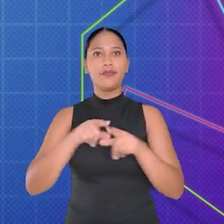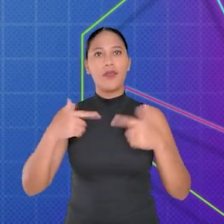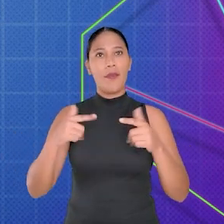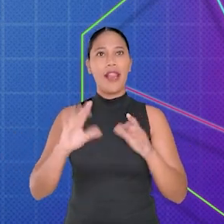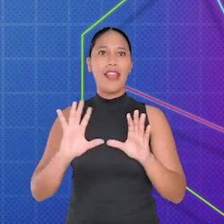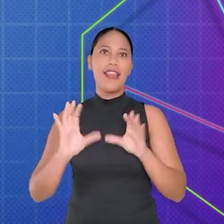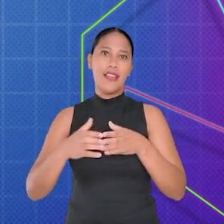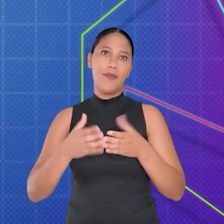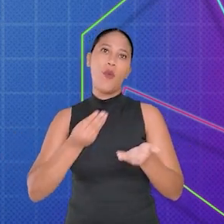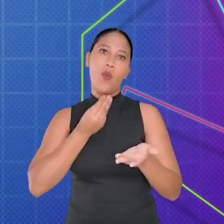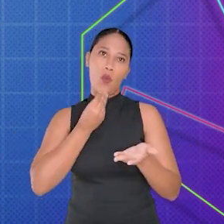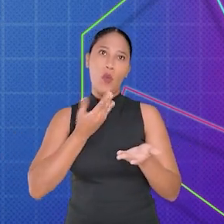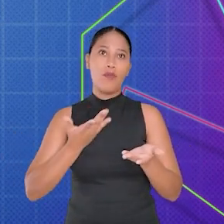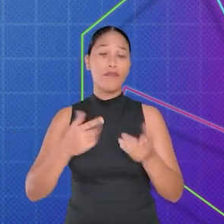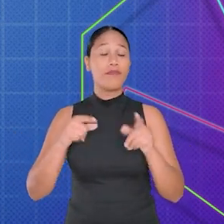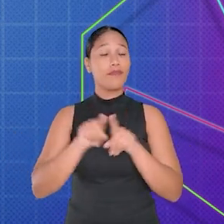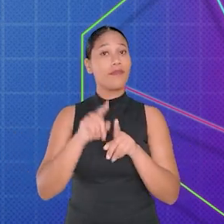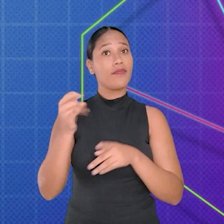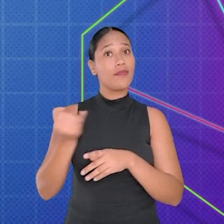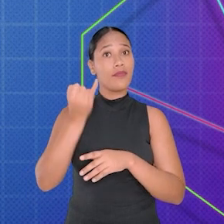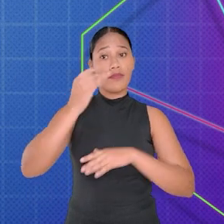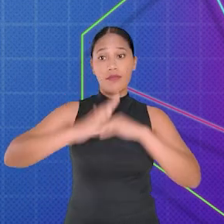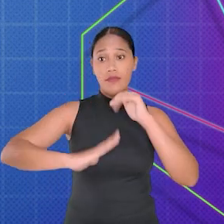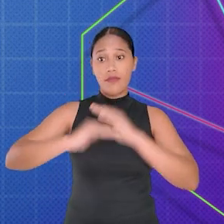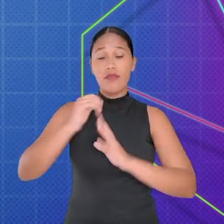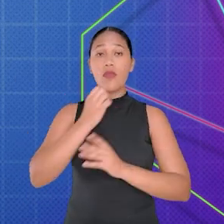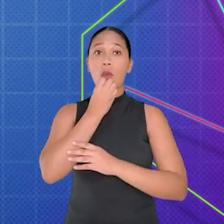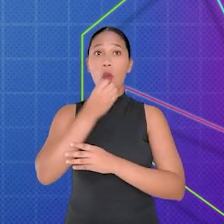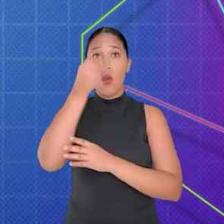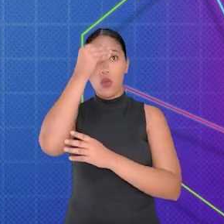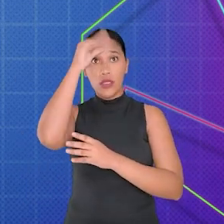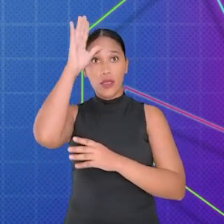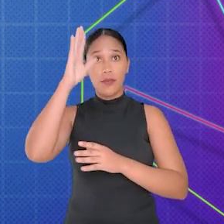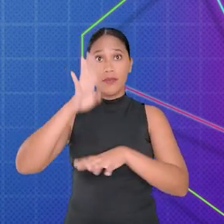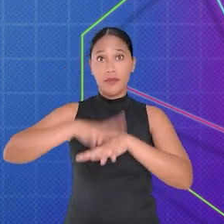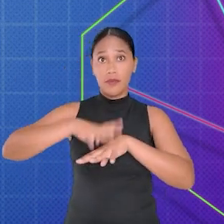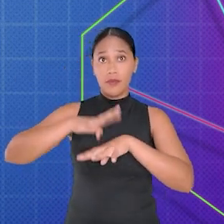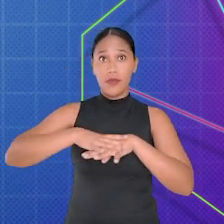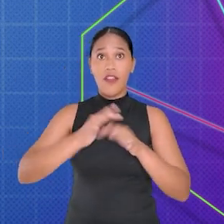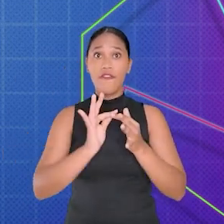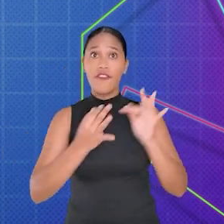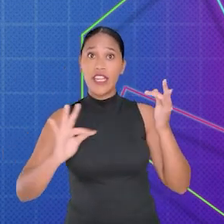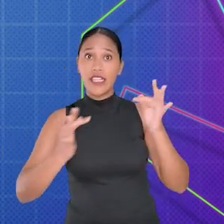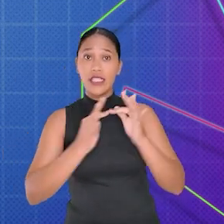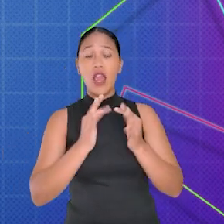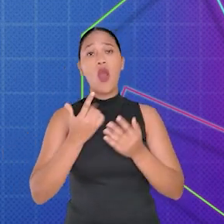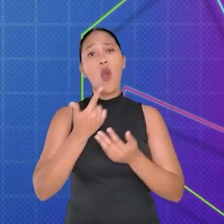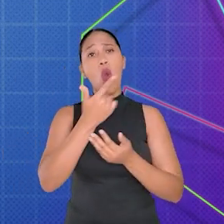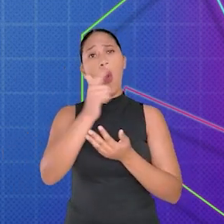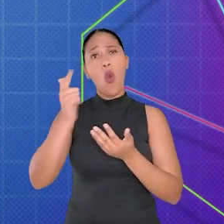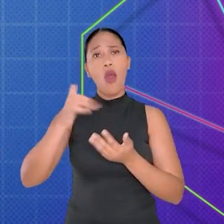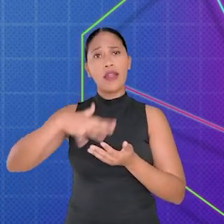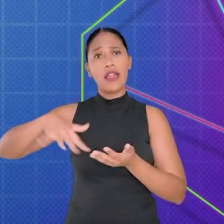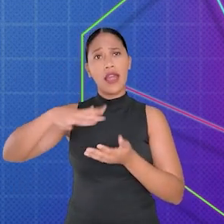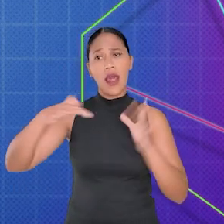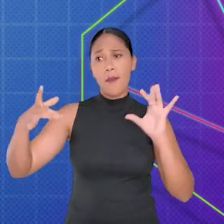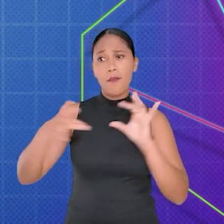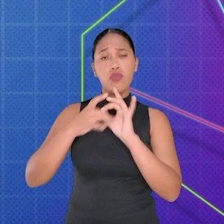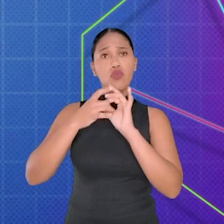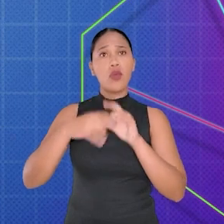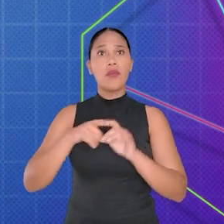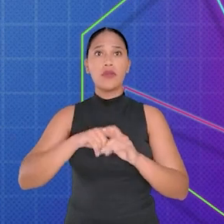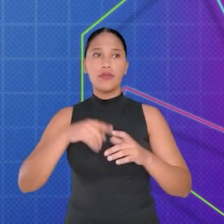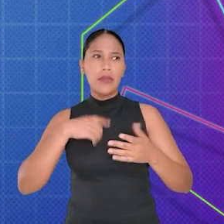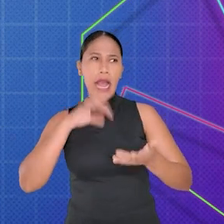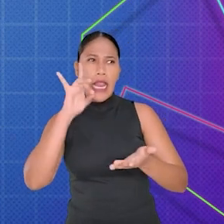além do trabalho em equipe. É importante também que os profissionais tenham um bom conhecimento de matemática, física e outras áreas relacionadas para garantir